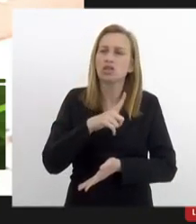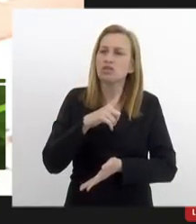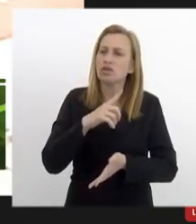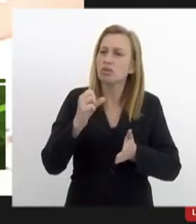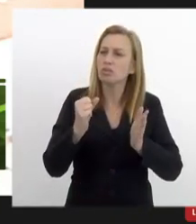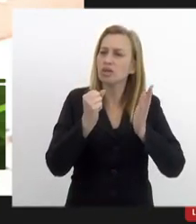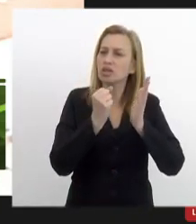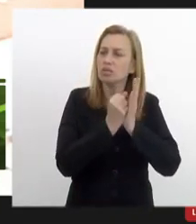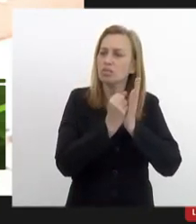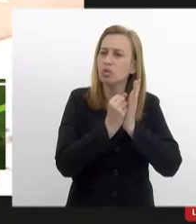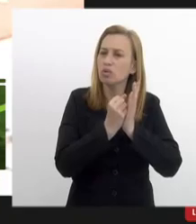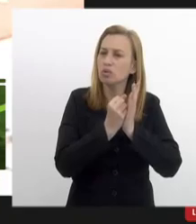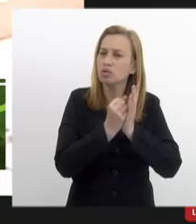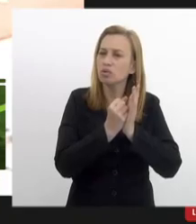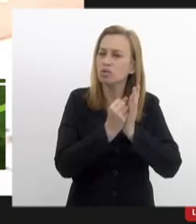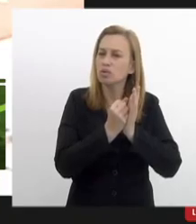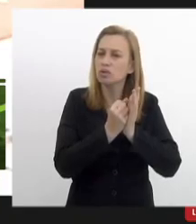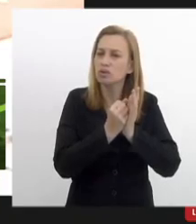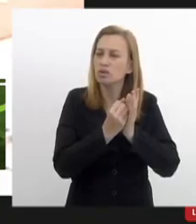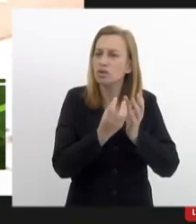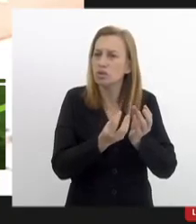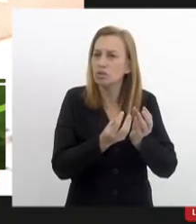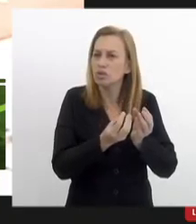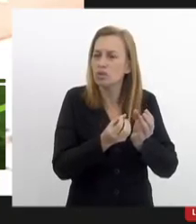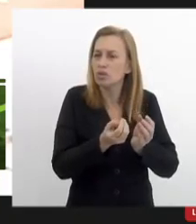patrimônio ameaçado